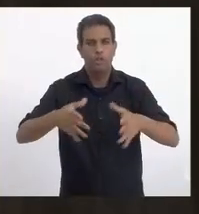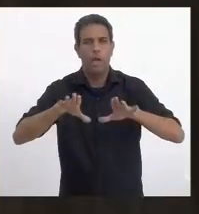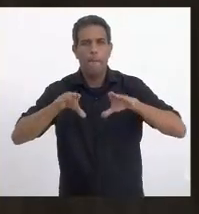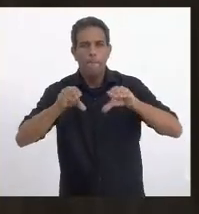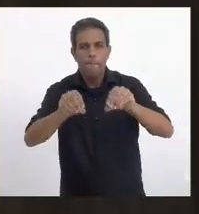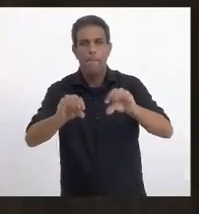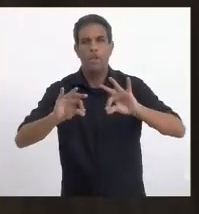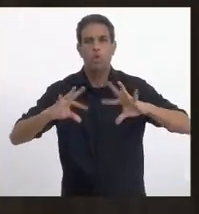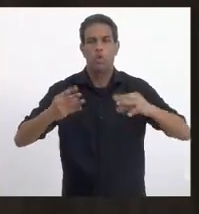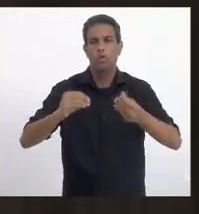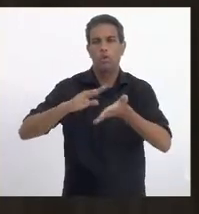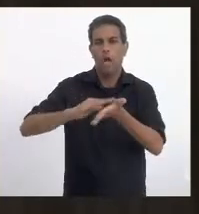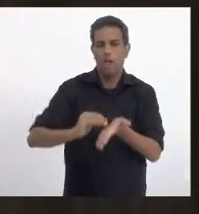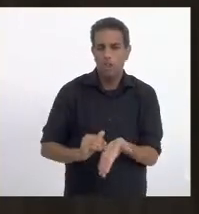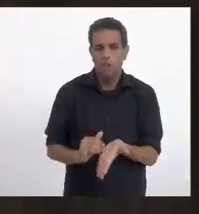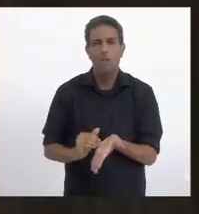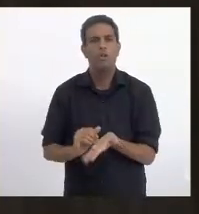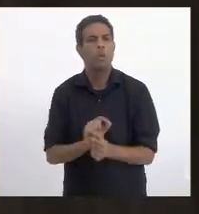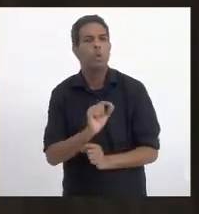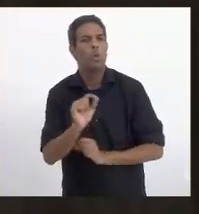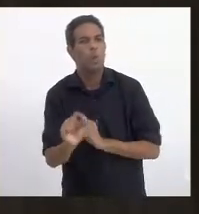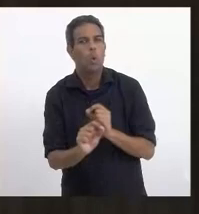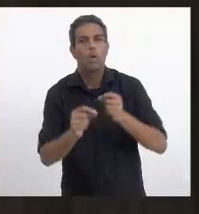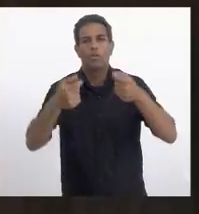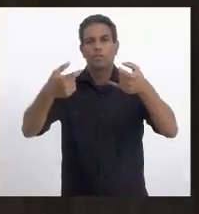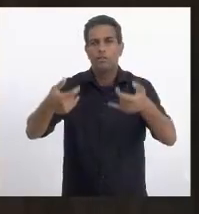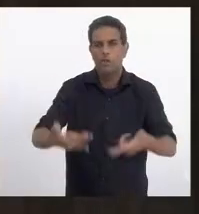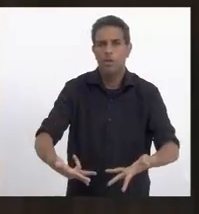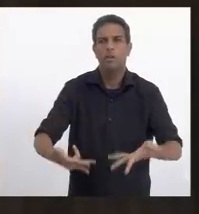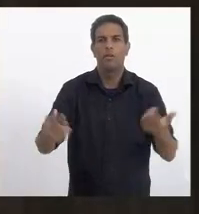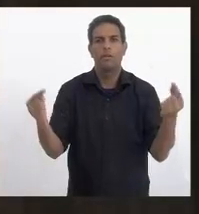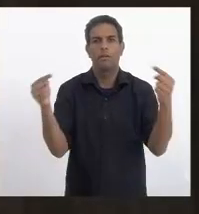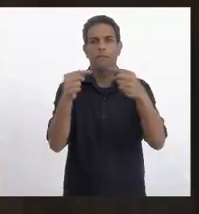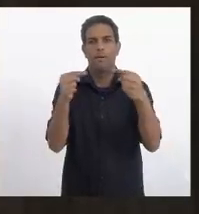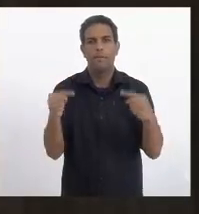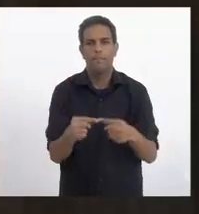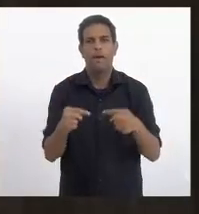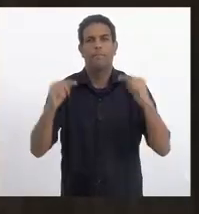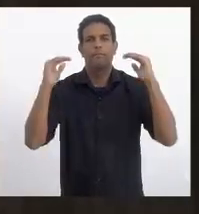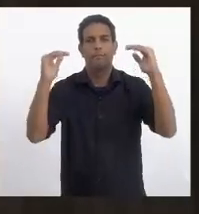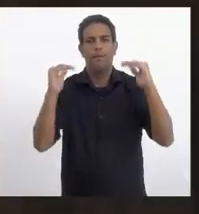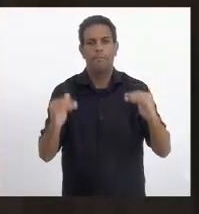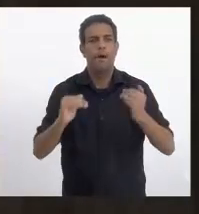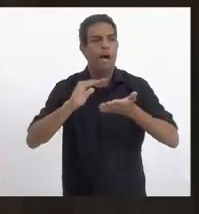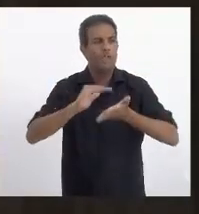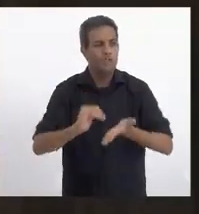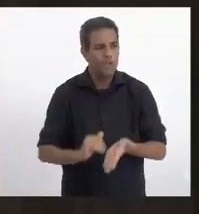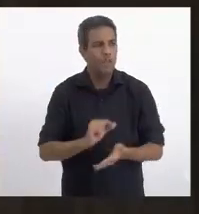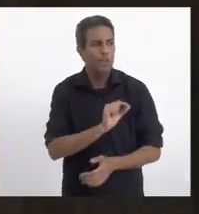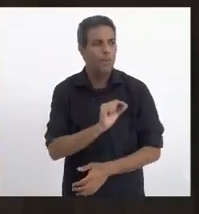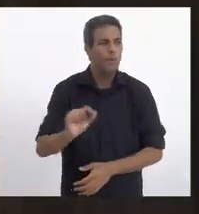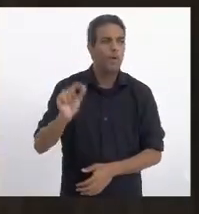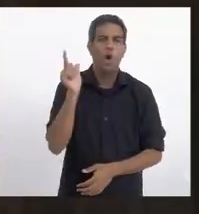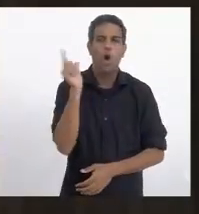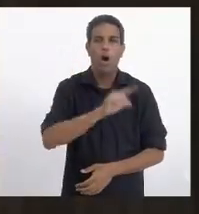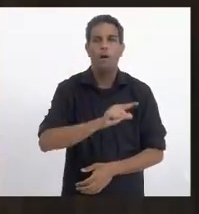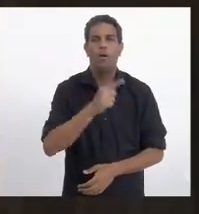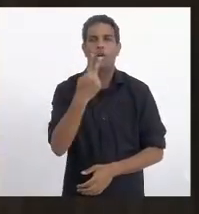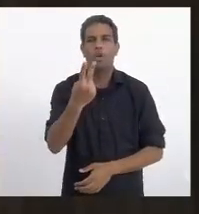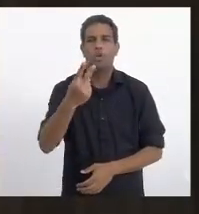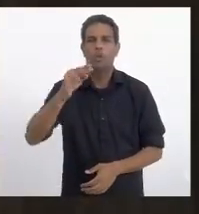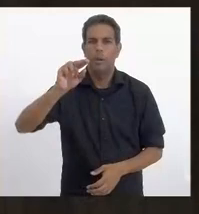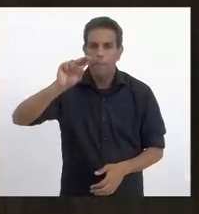mexendo isso tudo tirando todos os penduricalhos que já foi falado unificando escala tirando a gratificação Nós temos